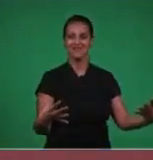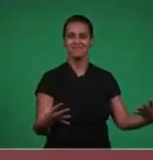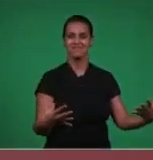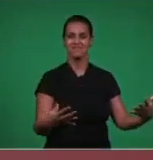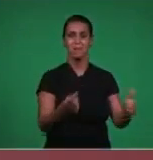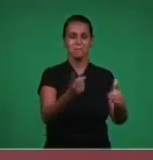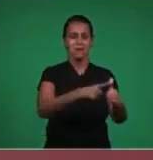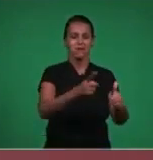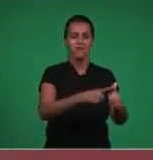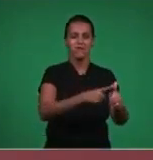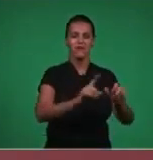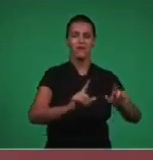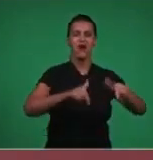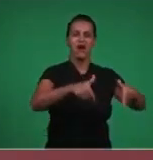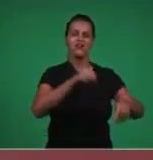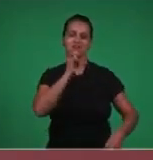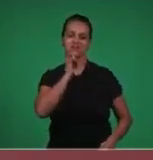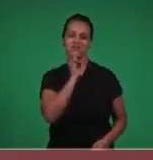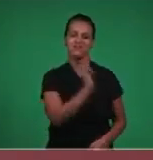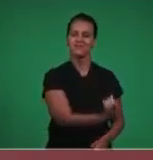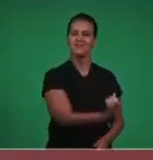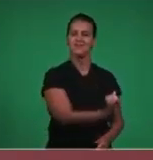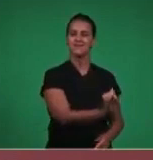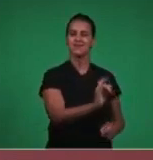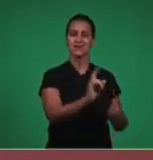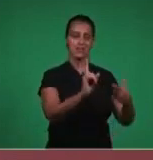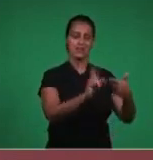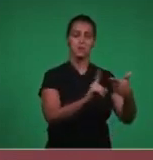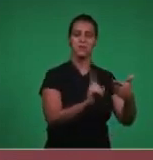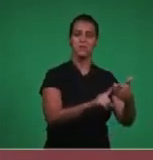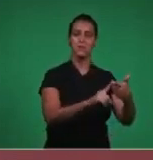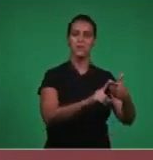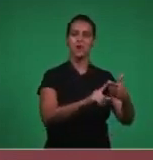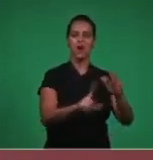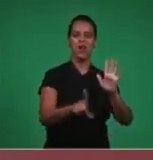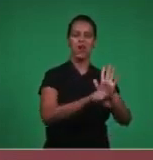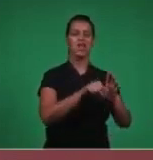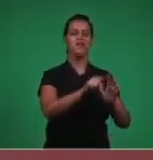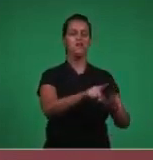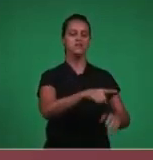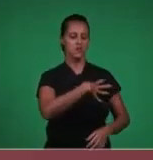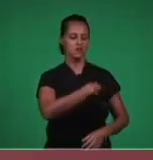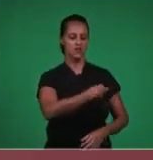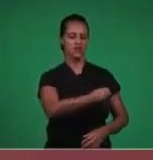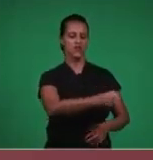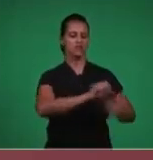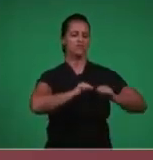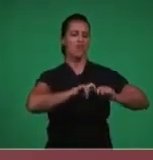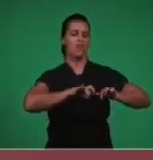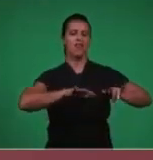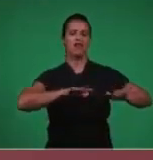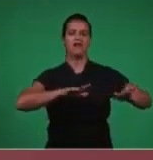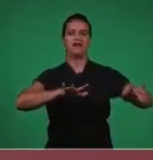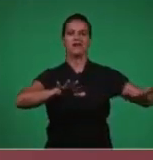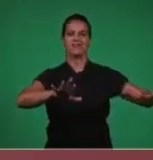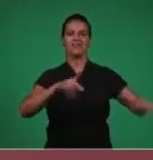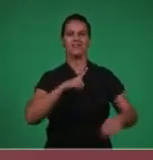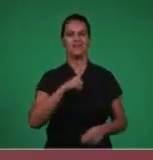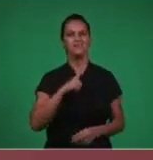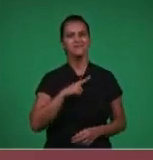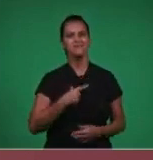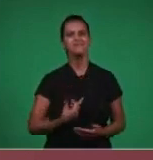palavra. E pelo poder da sua palavra, ele estabeleceu a lei da biogênese. Sejam férteis e multipliquem-se, louvado seja o nome do